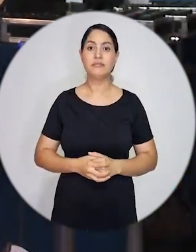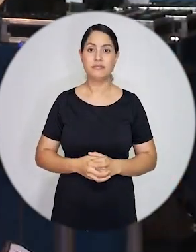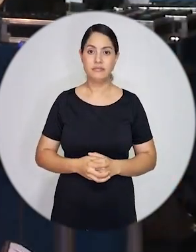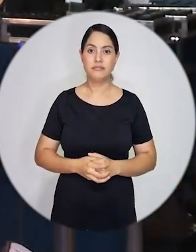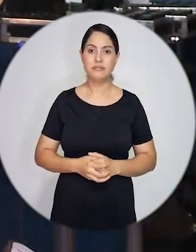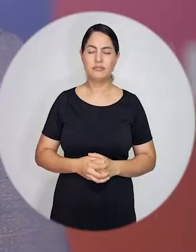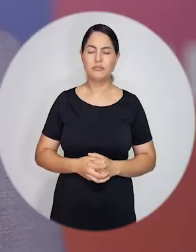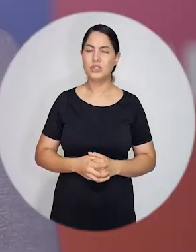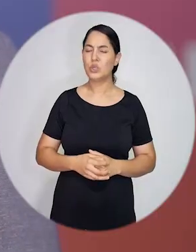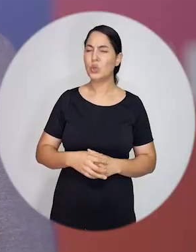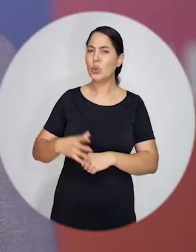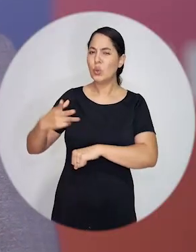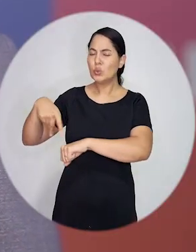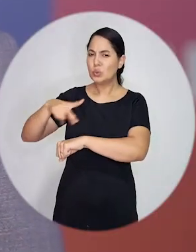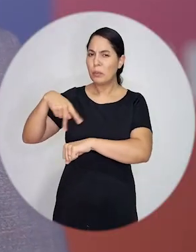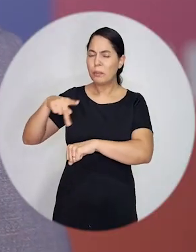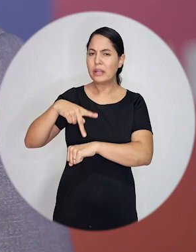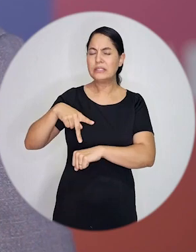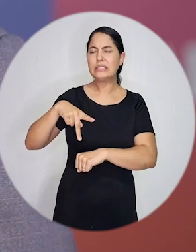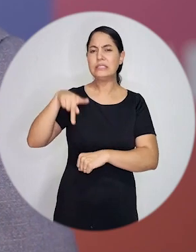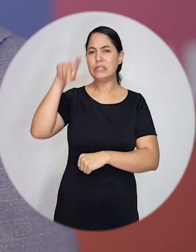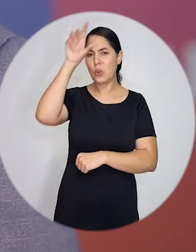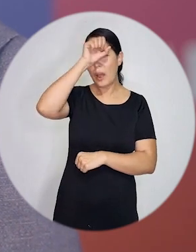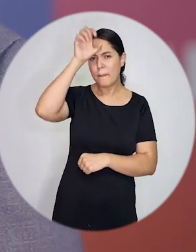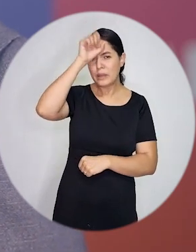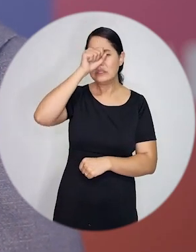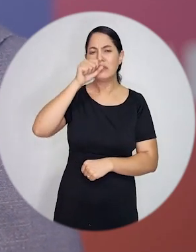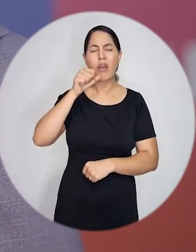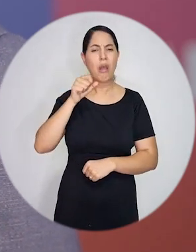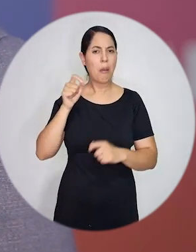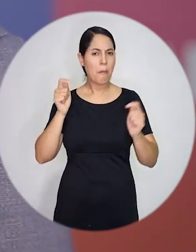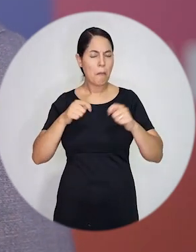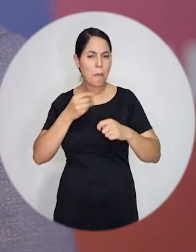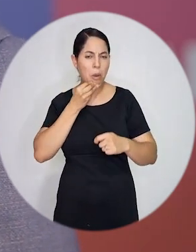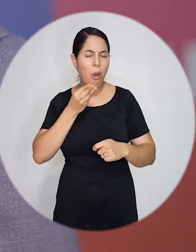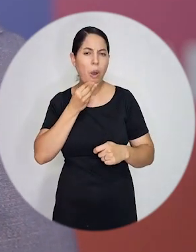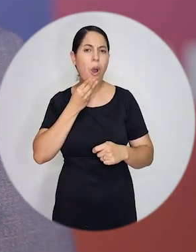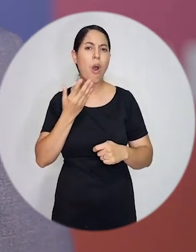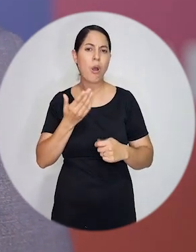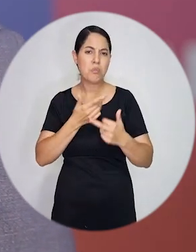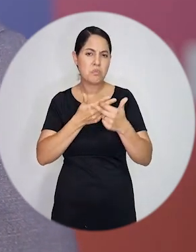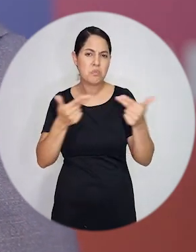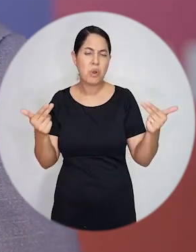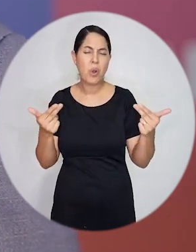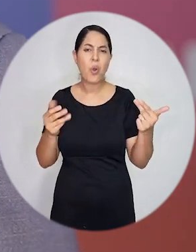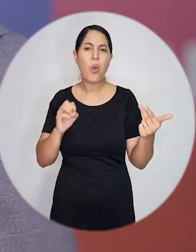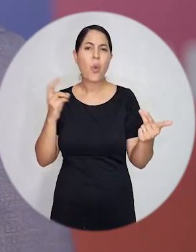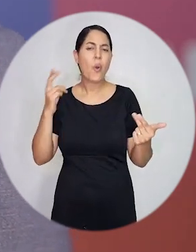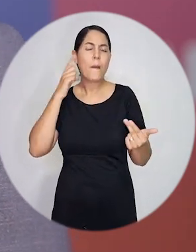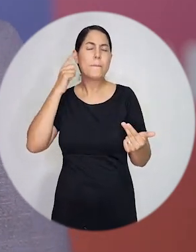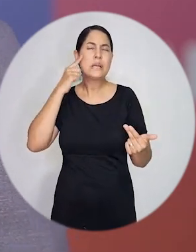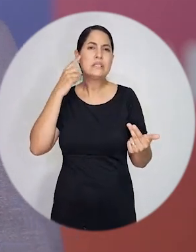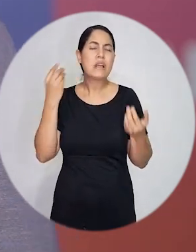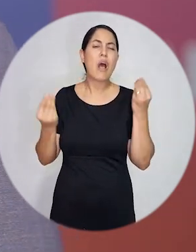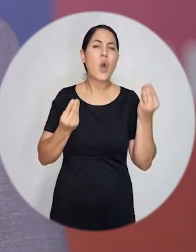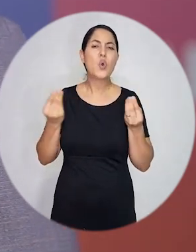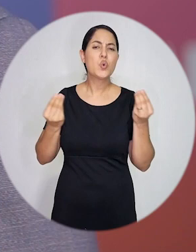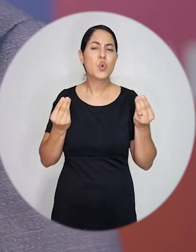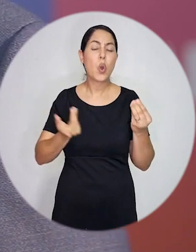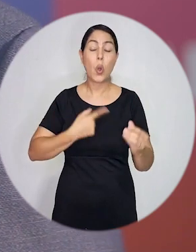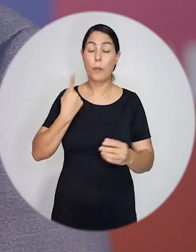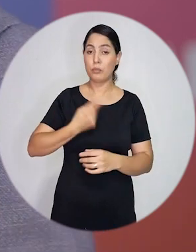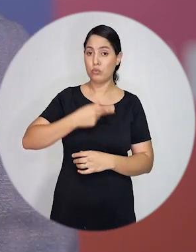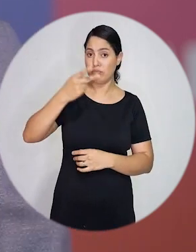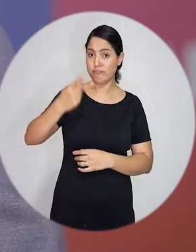muito interessante. Há muitas coisas que no Brasil se pode aprender, porque vocês já passaram ou porque estão a pensar